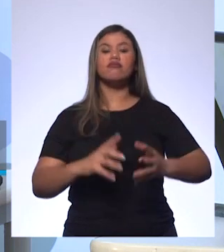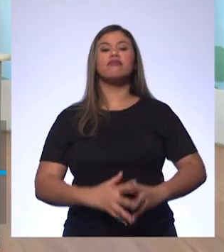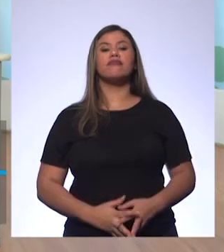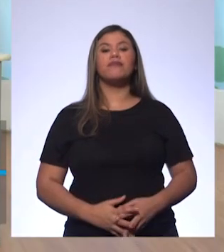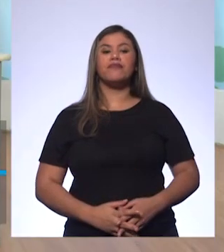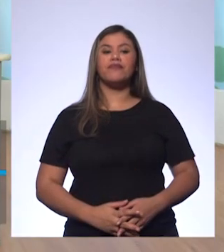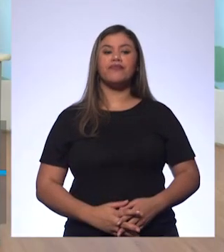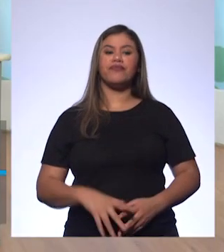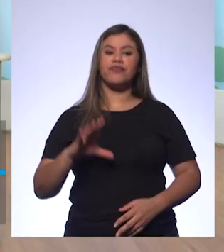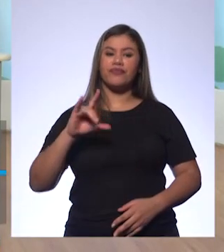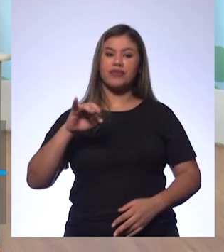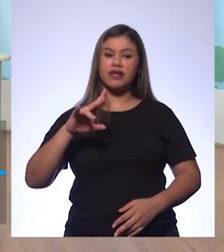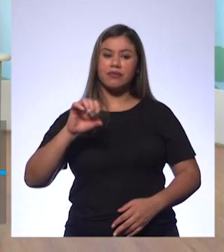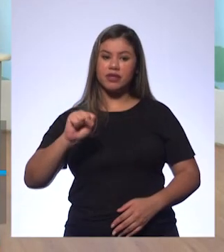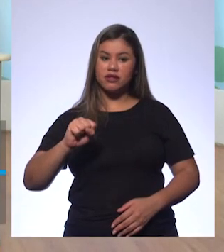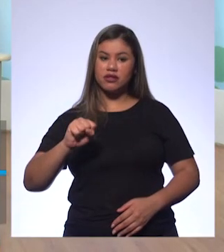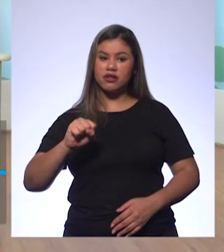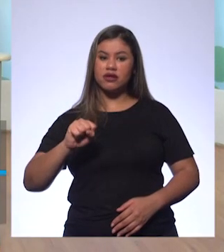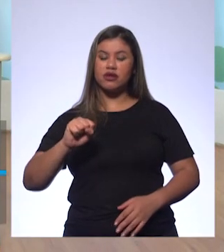A Camila,